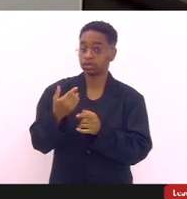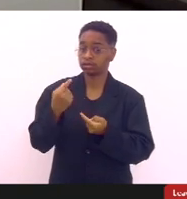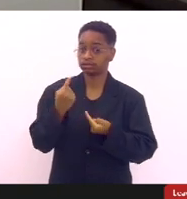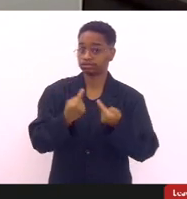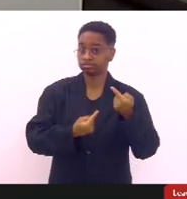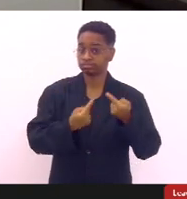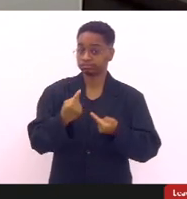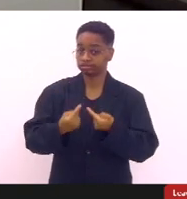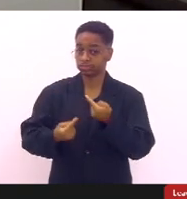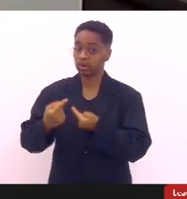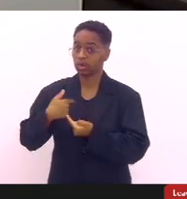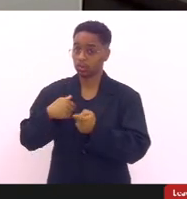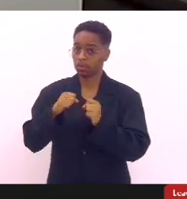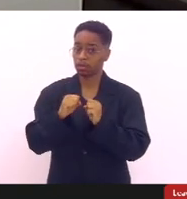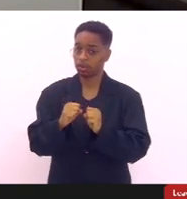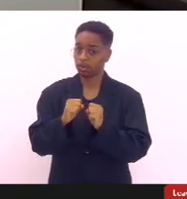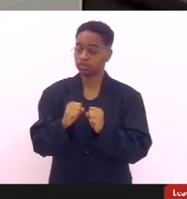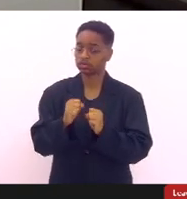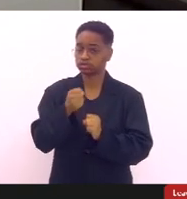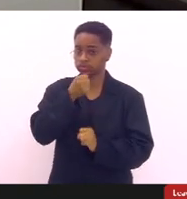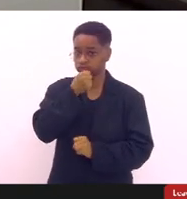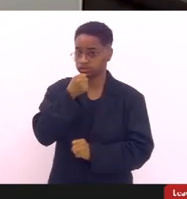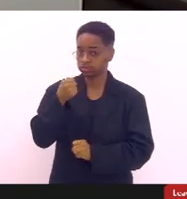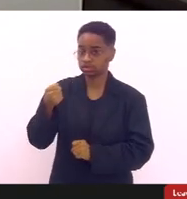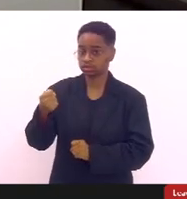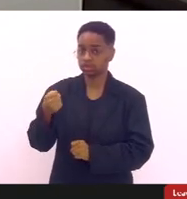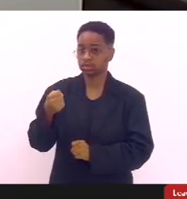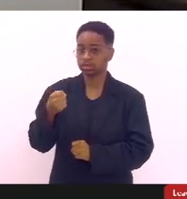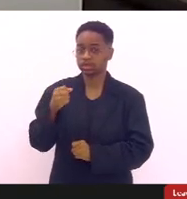posso até passar para o senhor, né, processo SEI